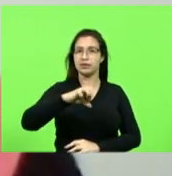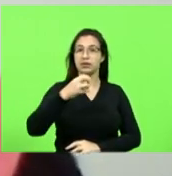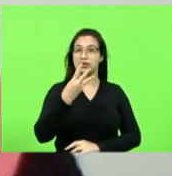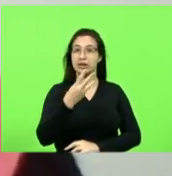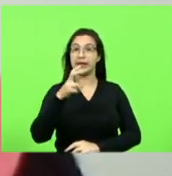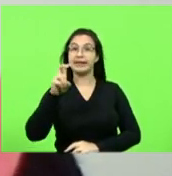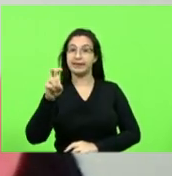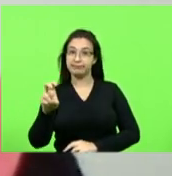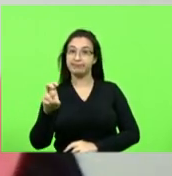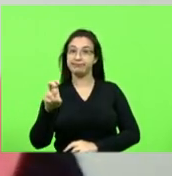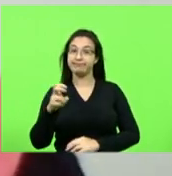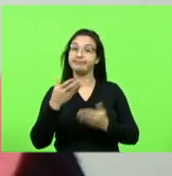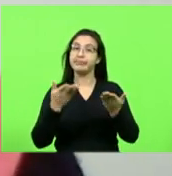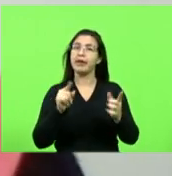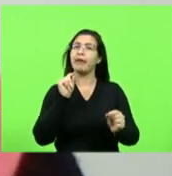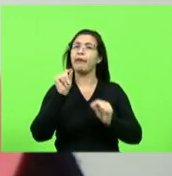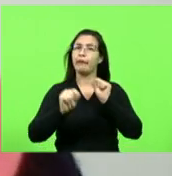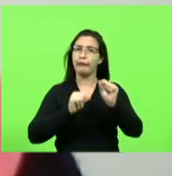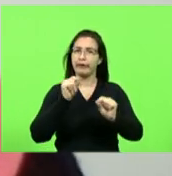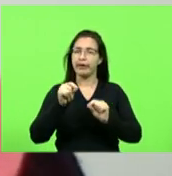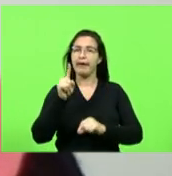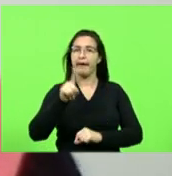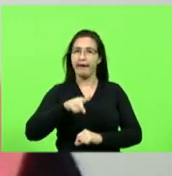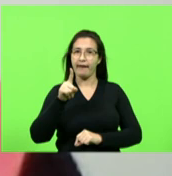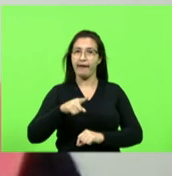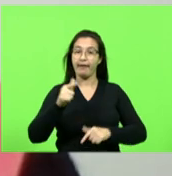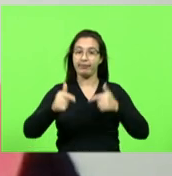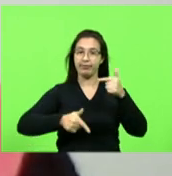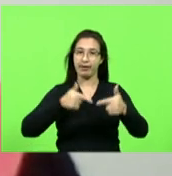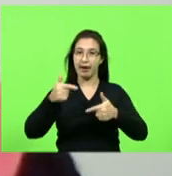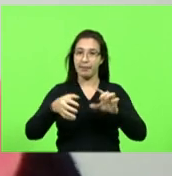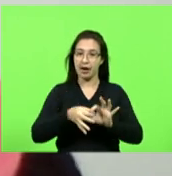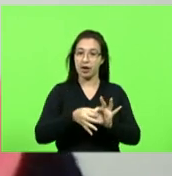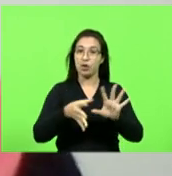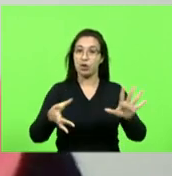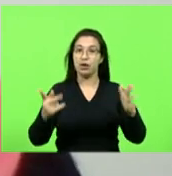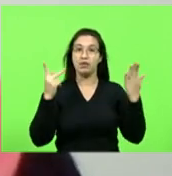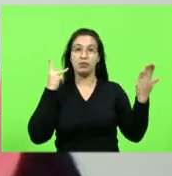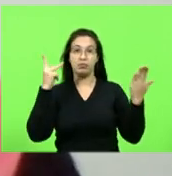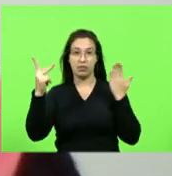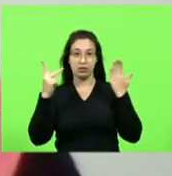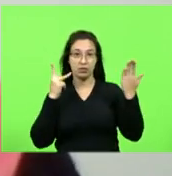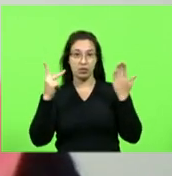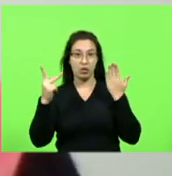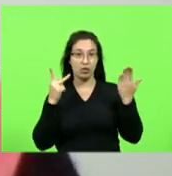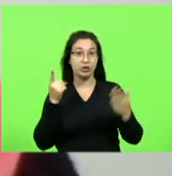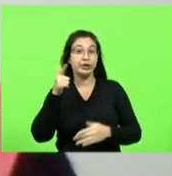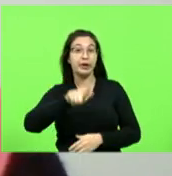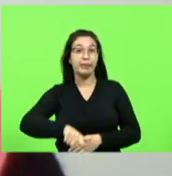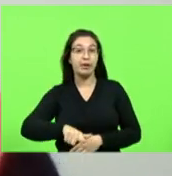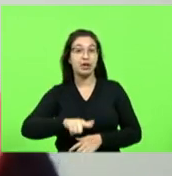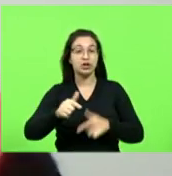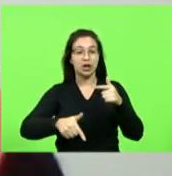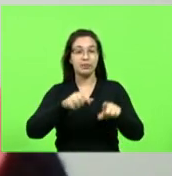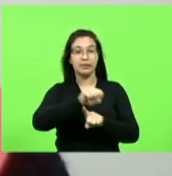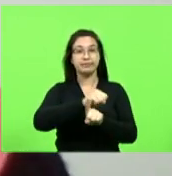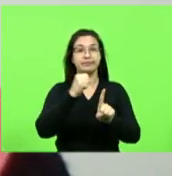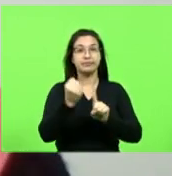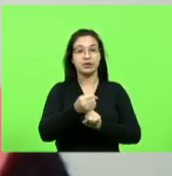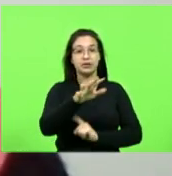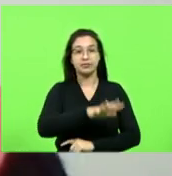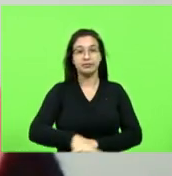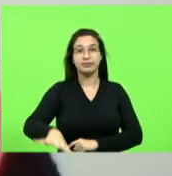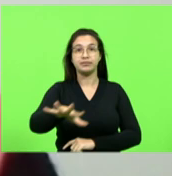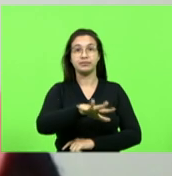13.935, que dispõe sobre a prestação de serviços de psicologia e de serviço social nas redes públicas